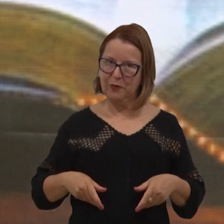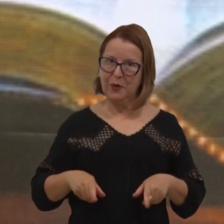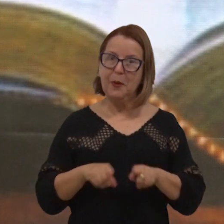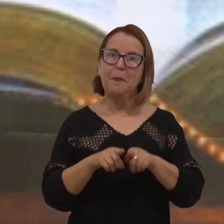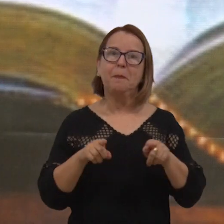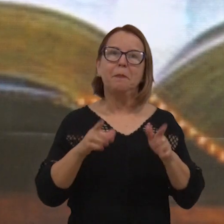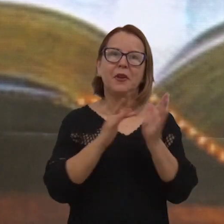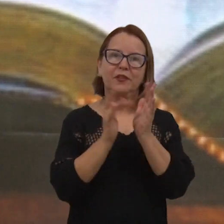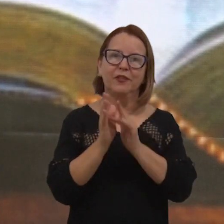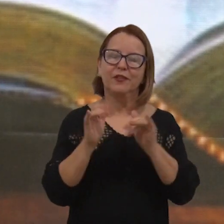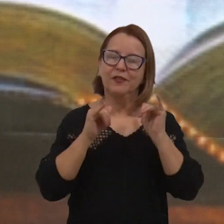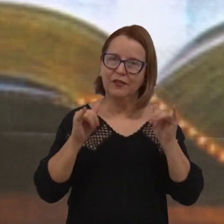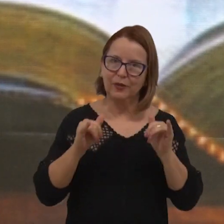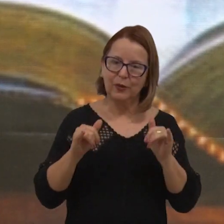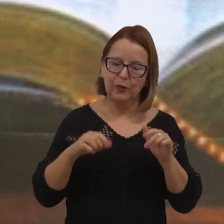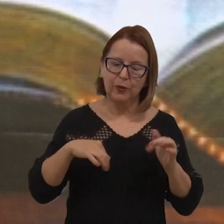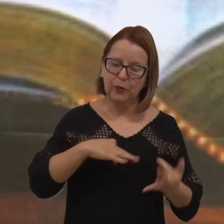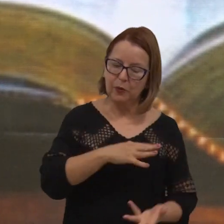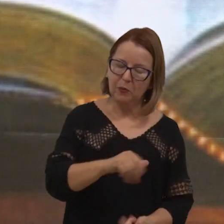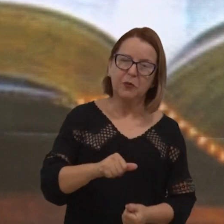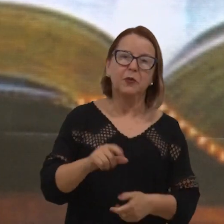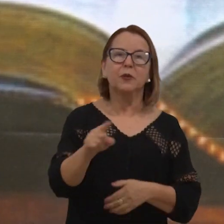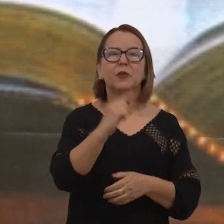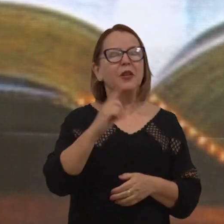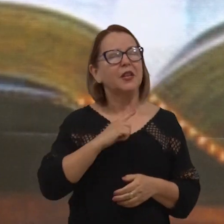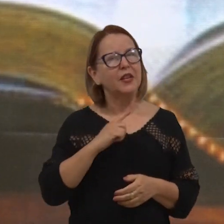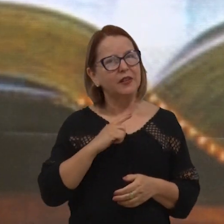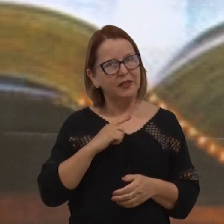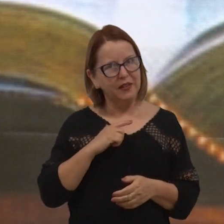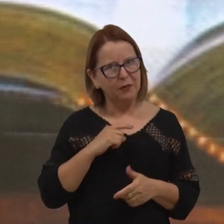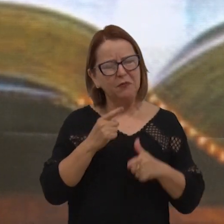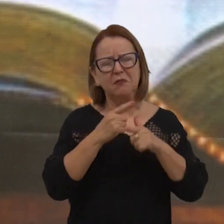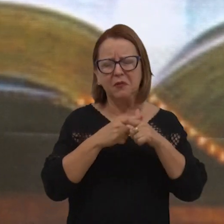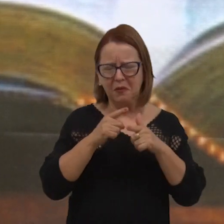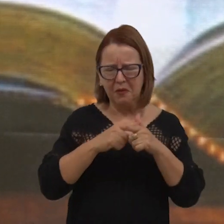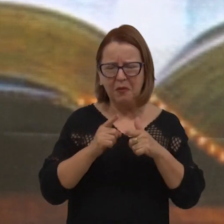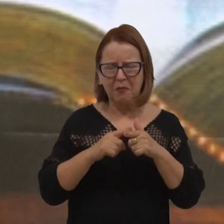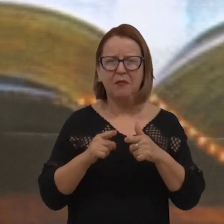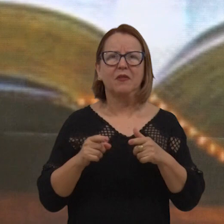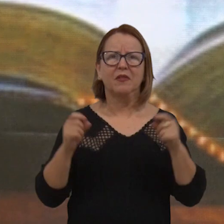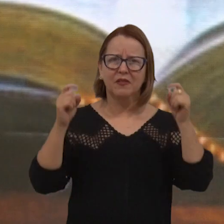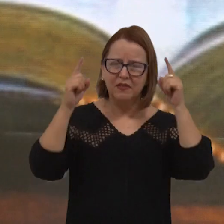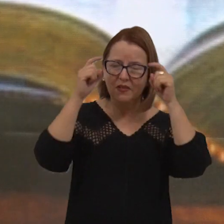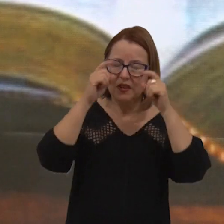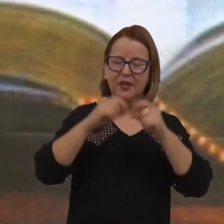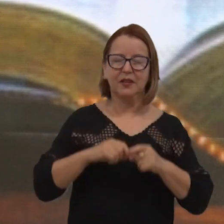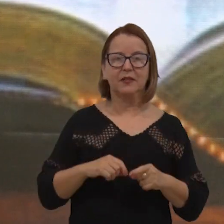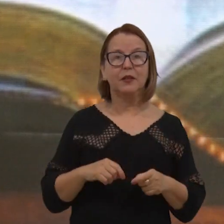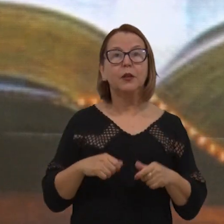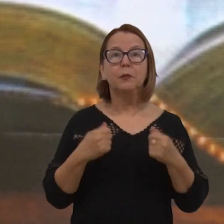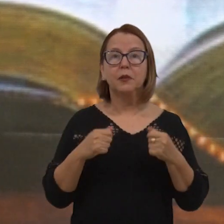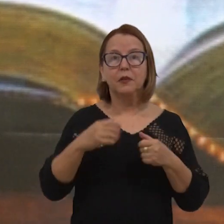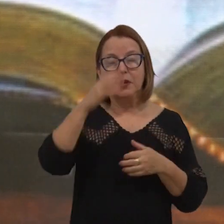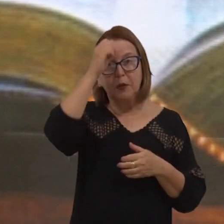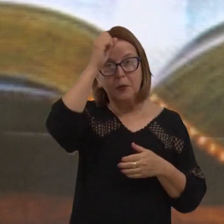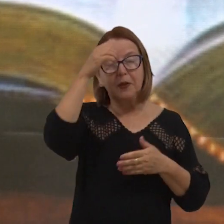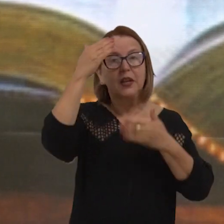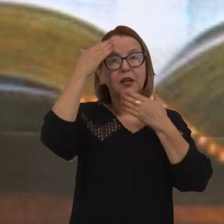tereis aflições. Mas nós precisamos aprender pela graça de Deus a ter esse bom ânimo.